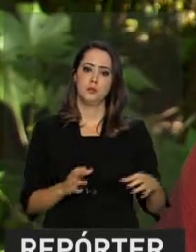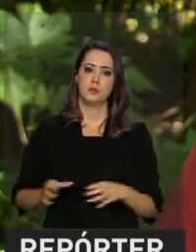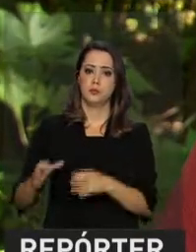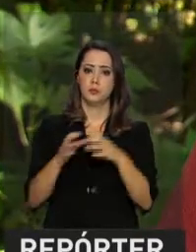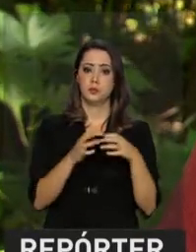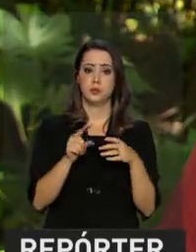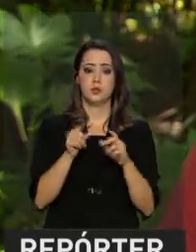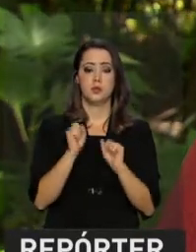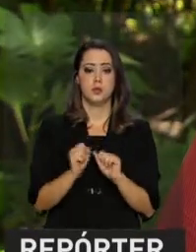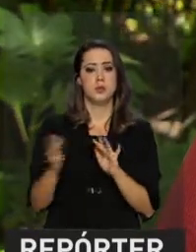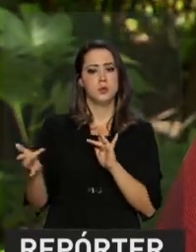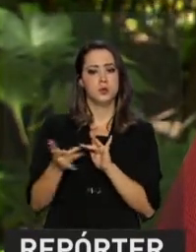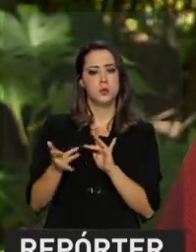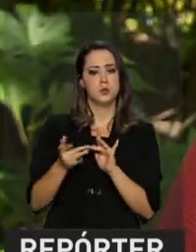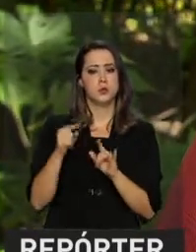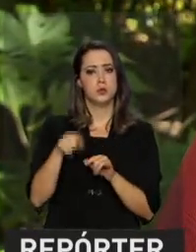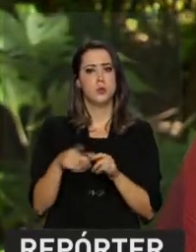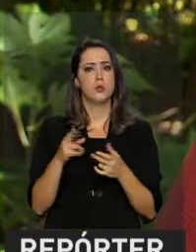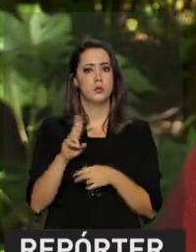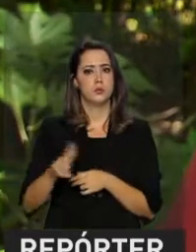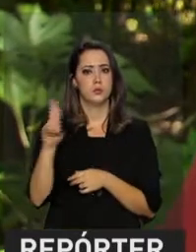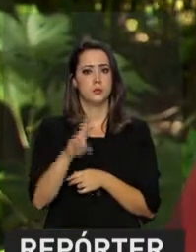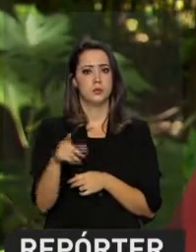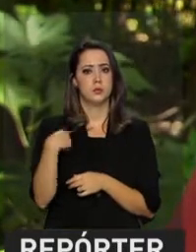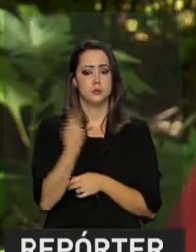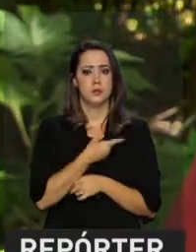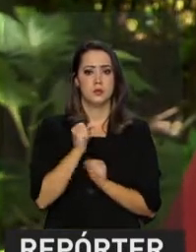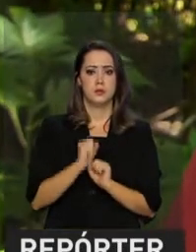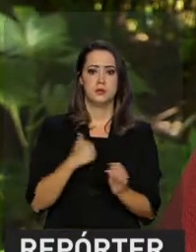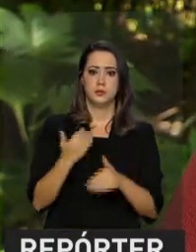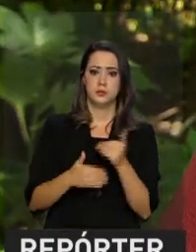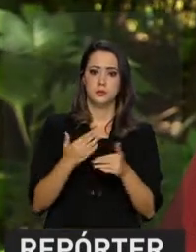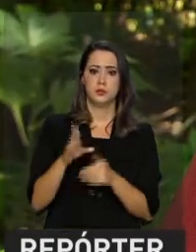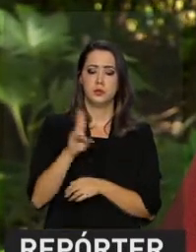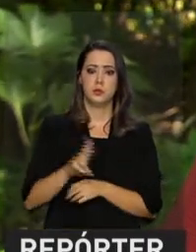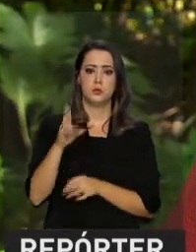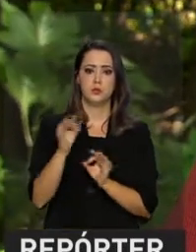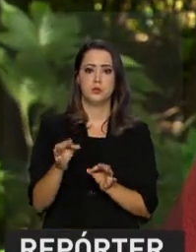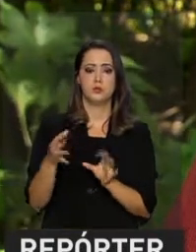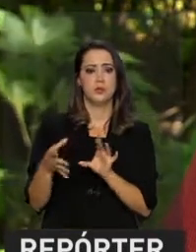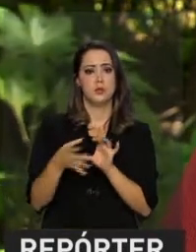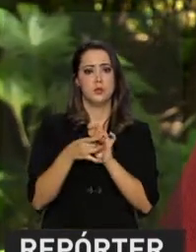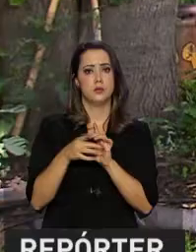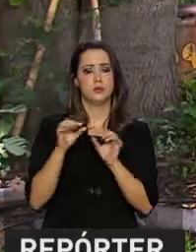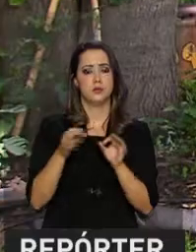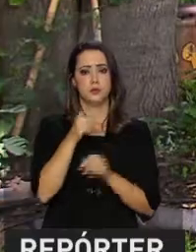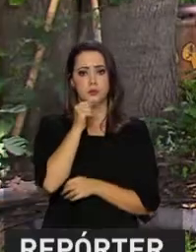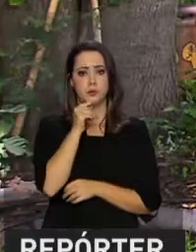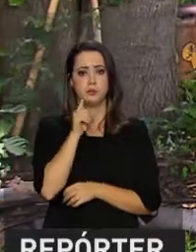escolas podem adotar esse tipo de metodologia para que possa fazer um uso mais amistoso da